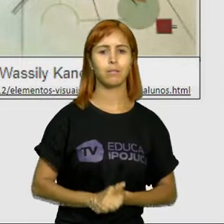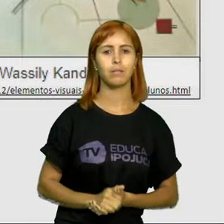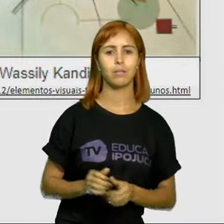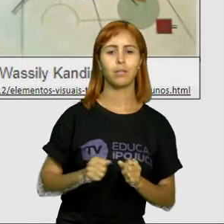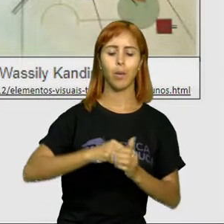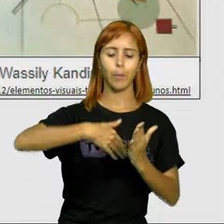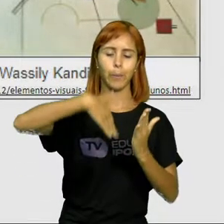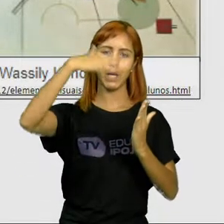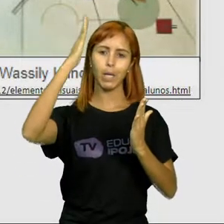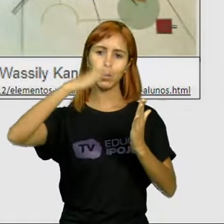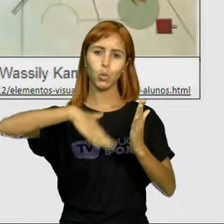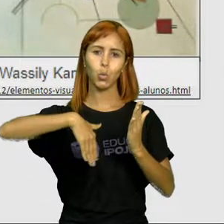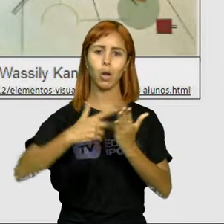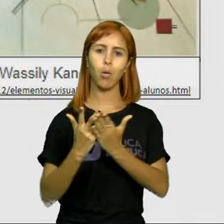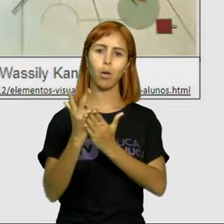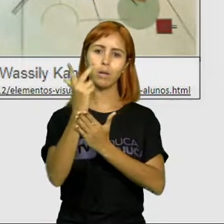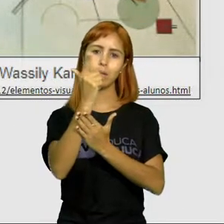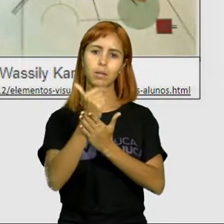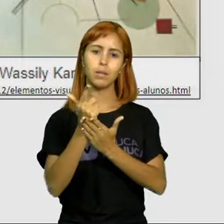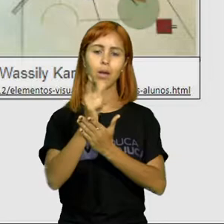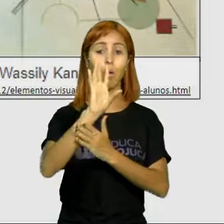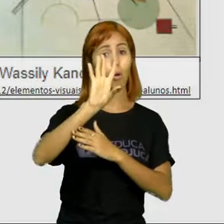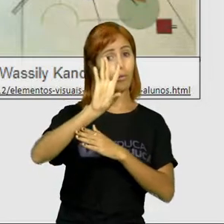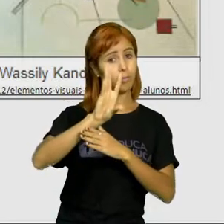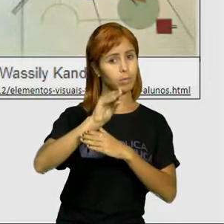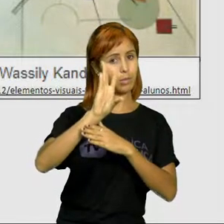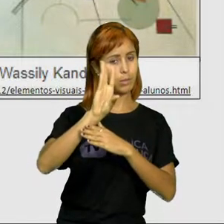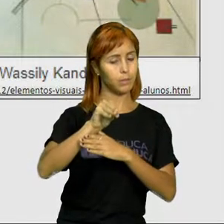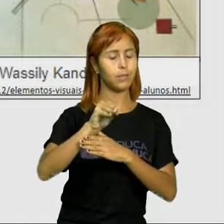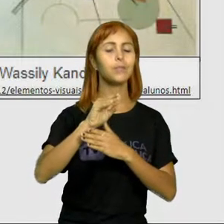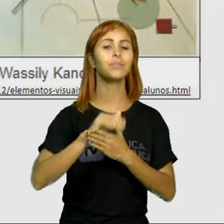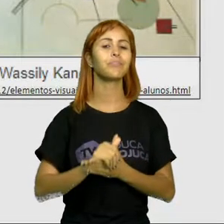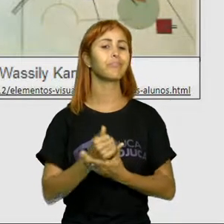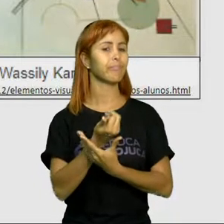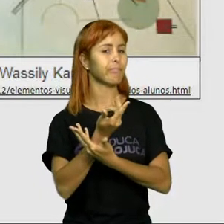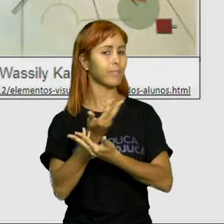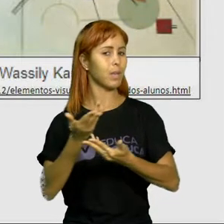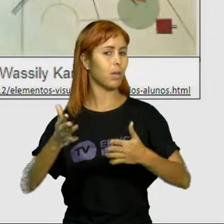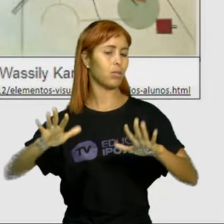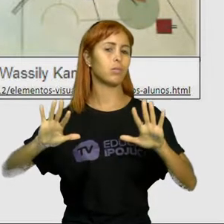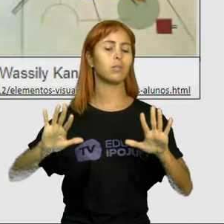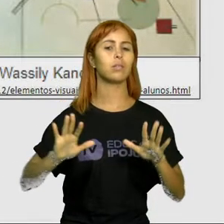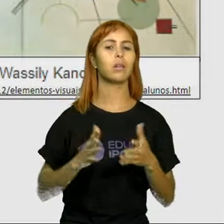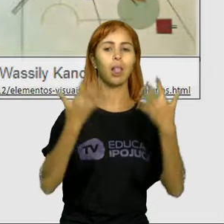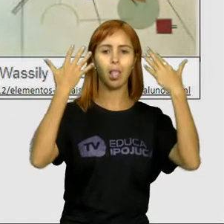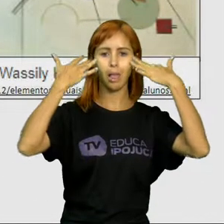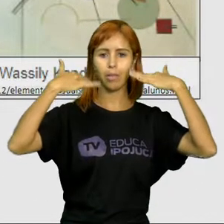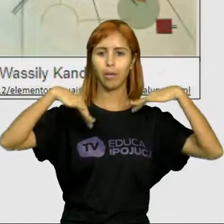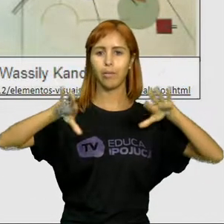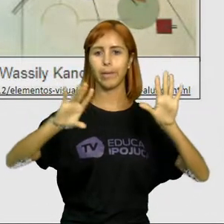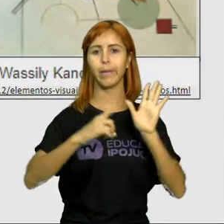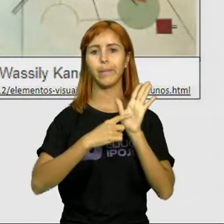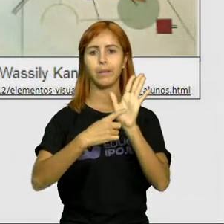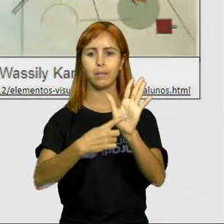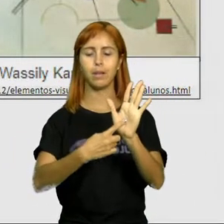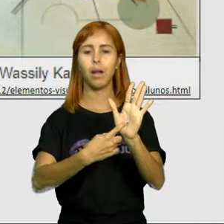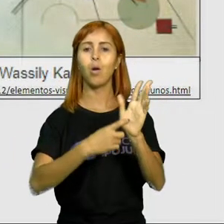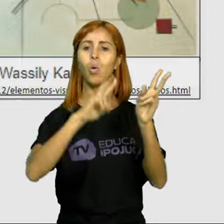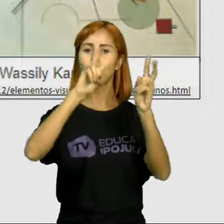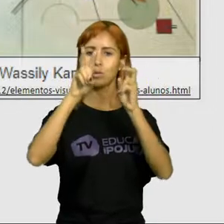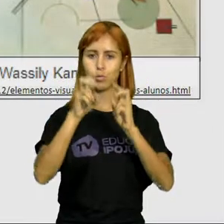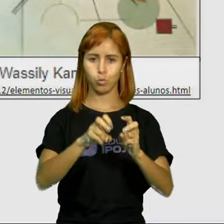uma pintura, um desenho, uma fotografia e etc., naturalmente apresentará um assunto, um